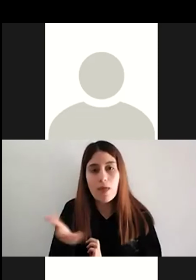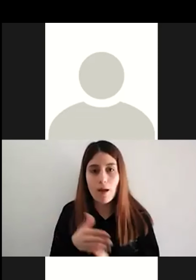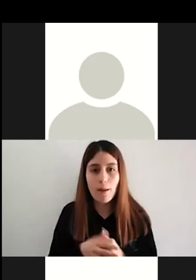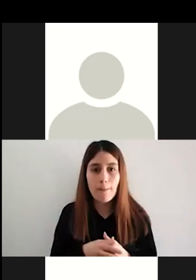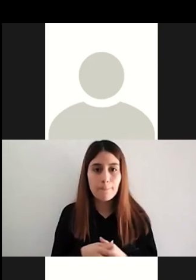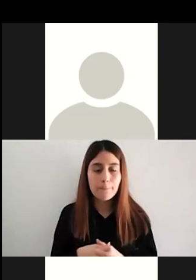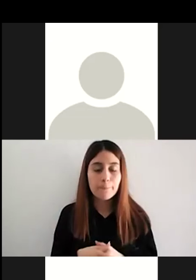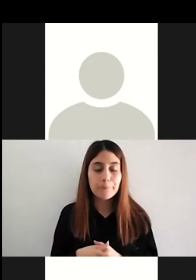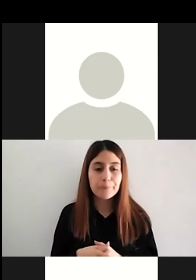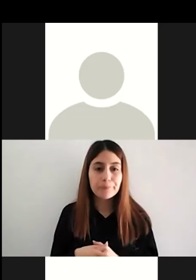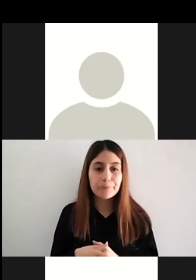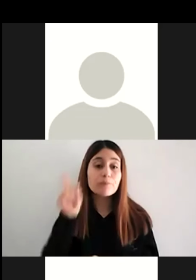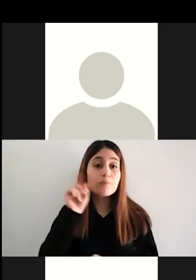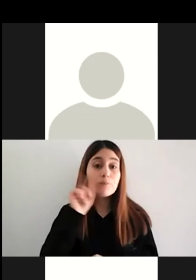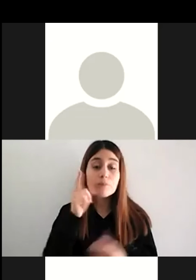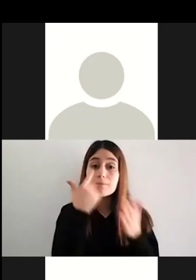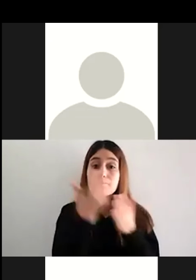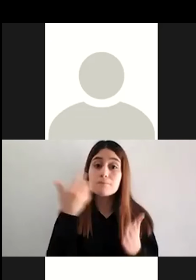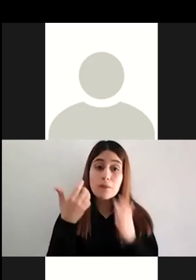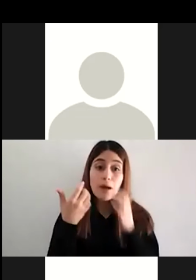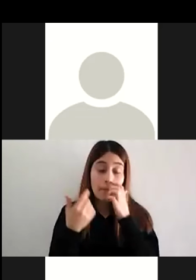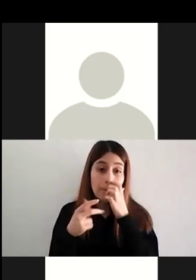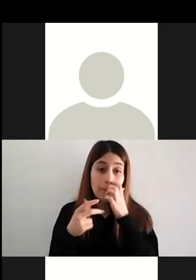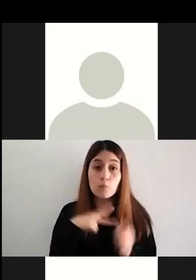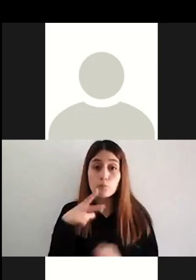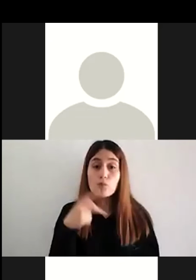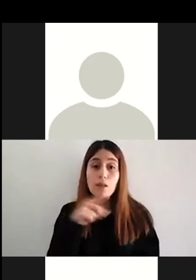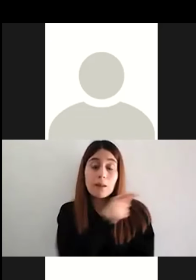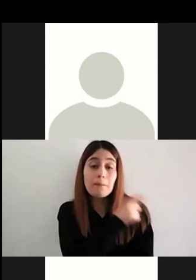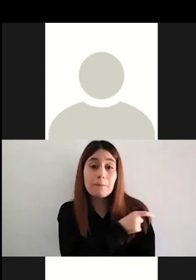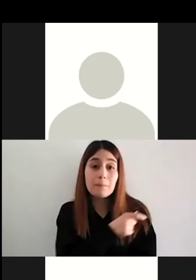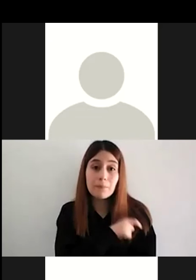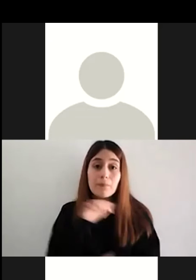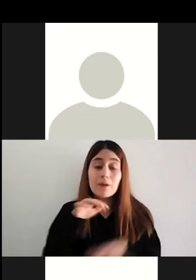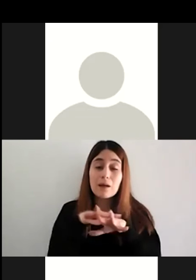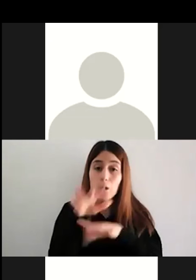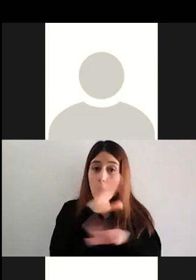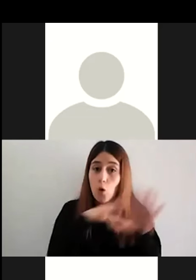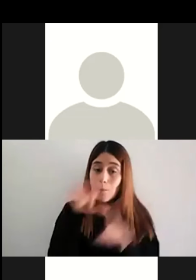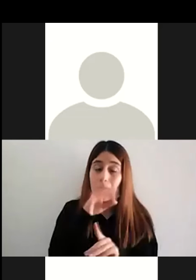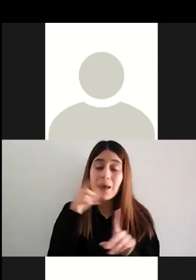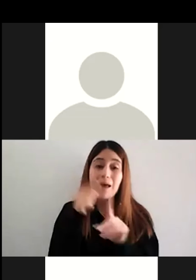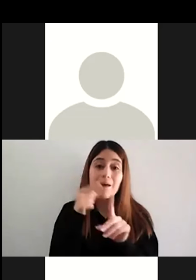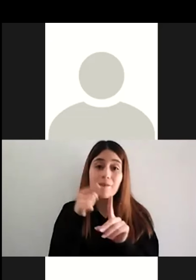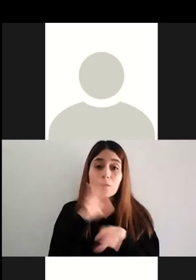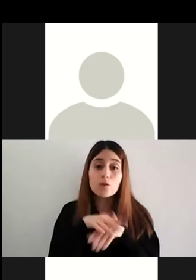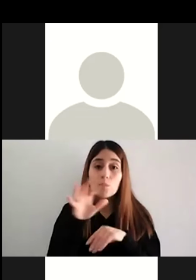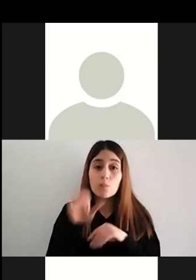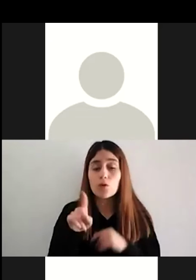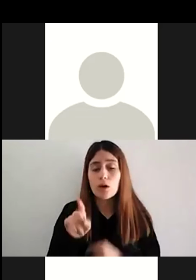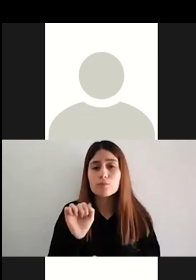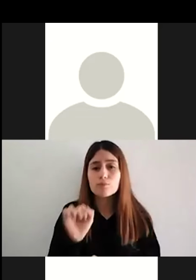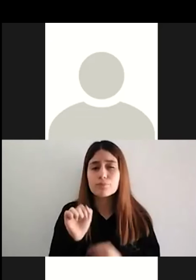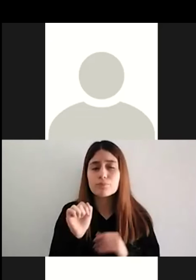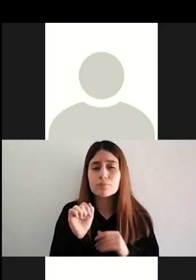Importa salientar que Portugal se encontra representado nas redes europeias de referência através da Autoridade Nacional de Saúde,